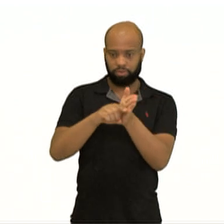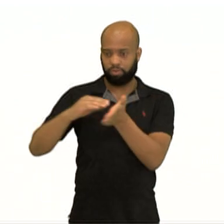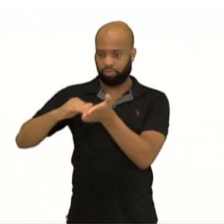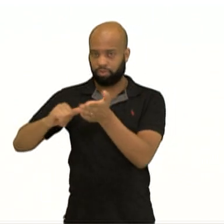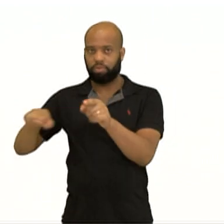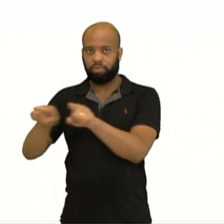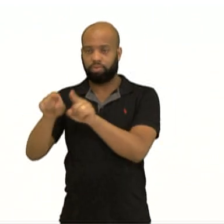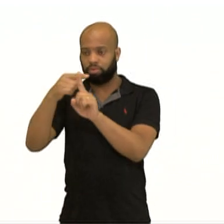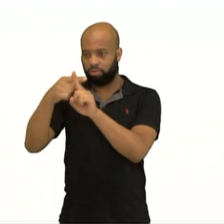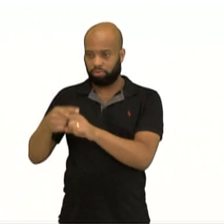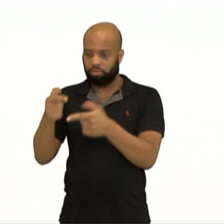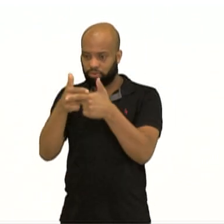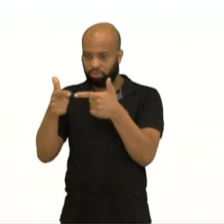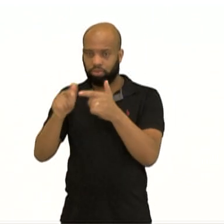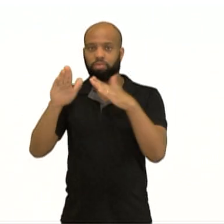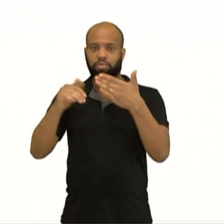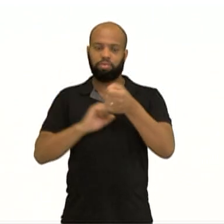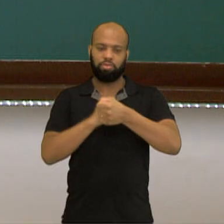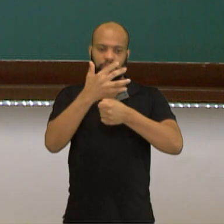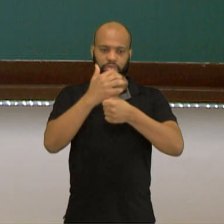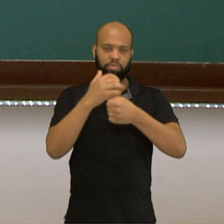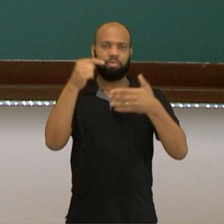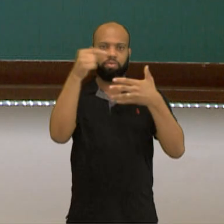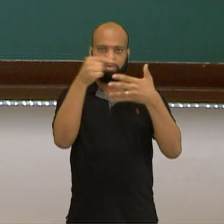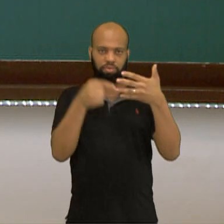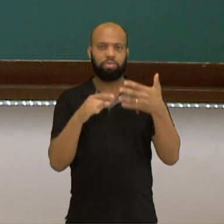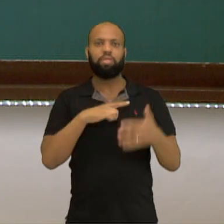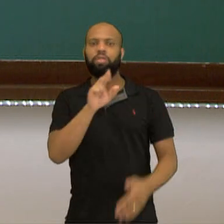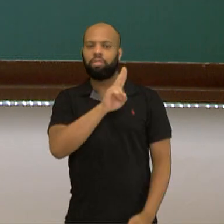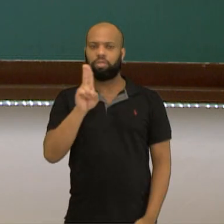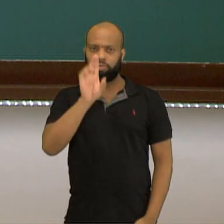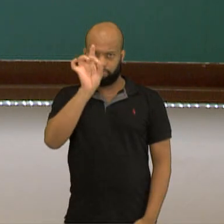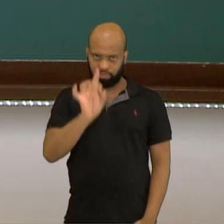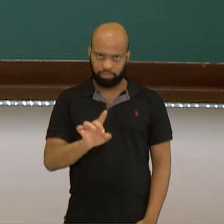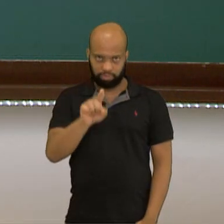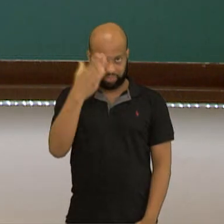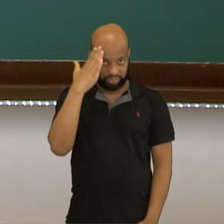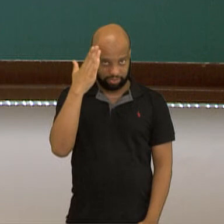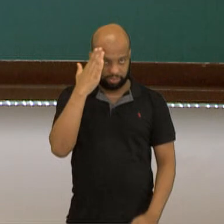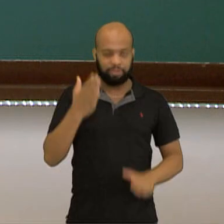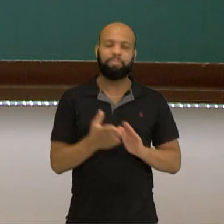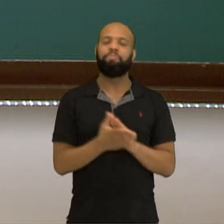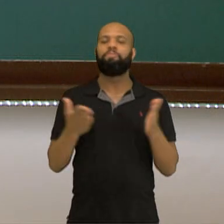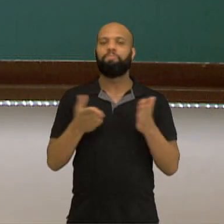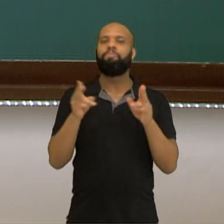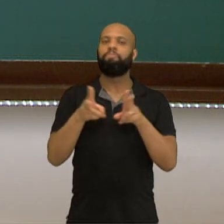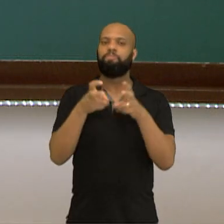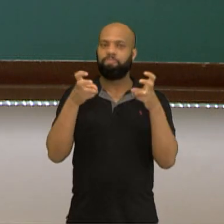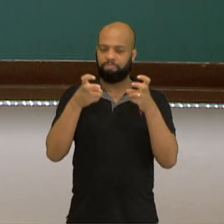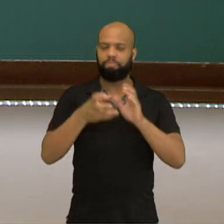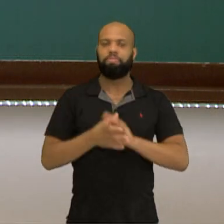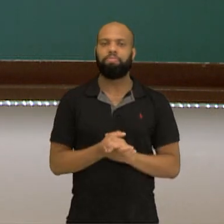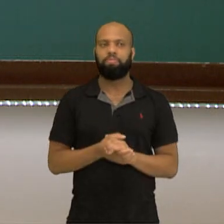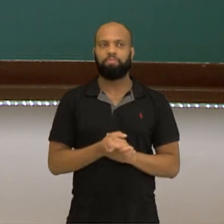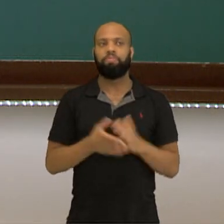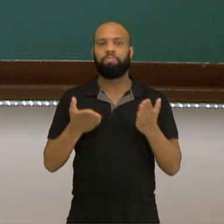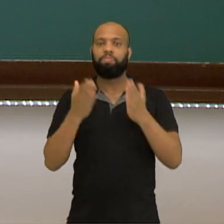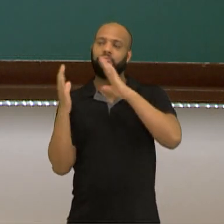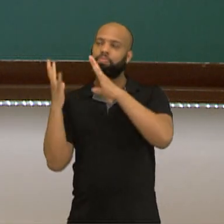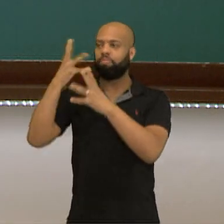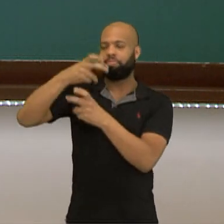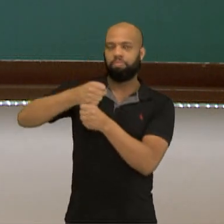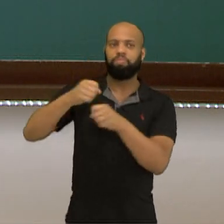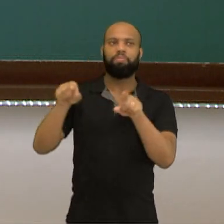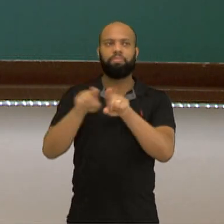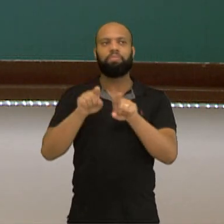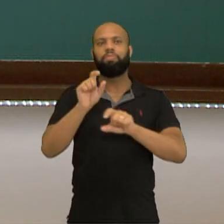multiplicação e divisão, os elementos da potenciação têm nomes especiais. Sabiam disso? Vamos observar. Vamos retomar um